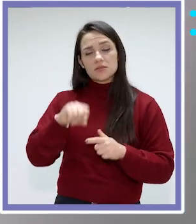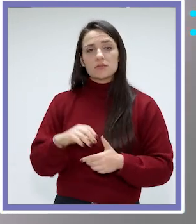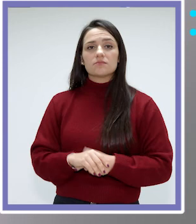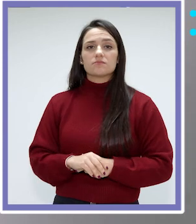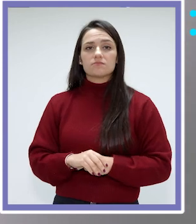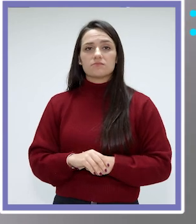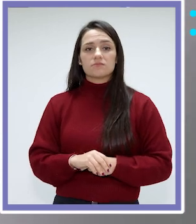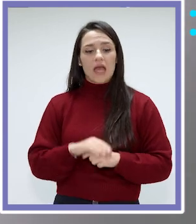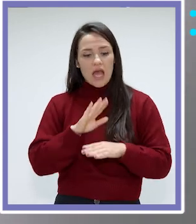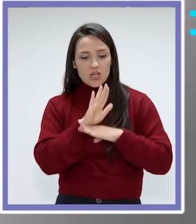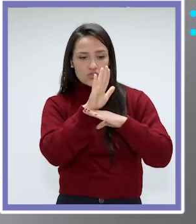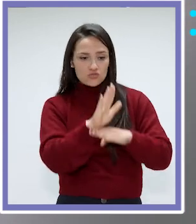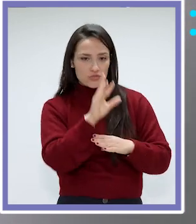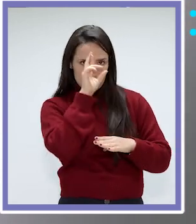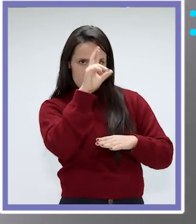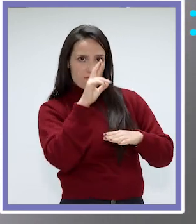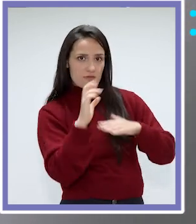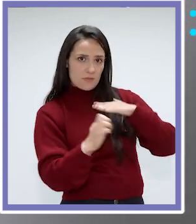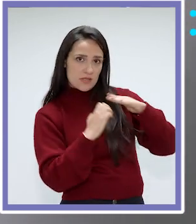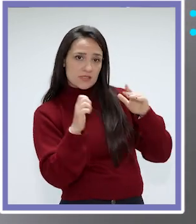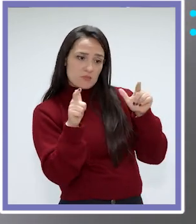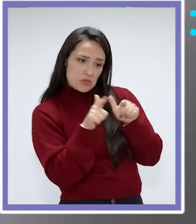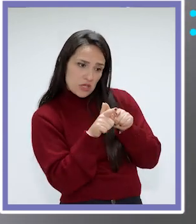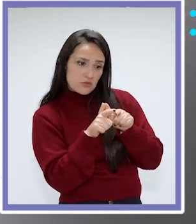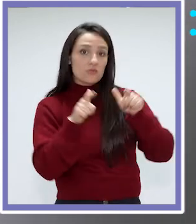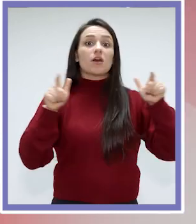dos pequenos produtores,